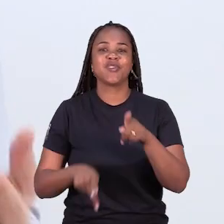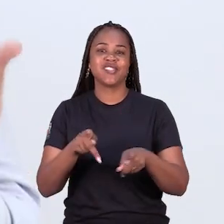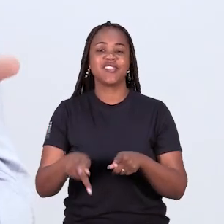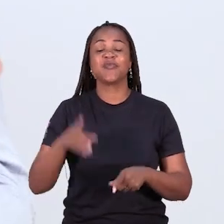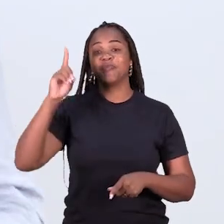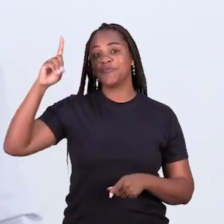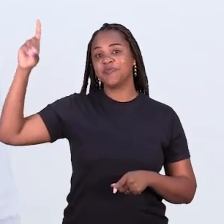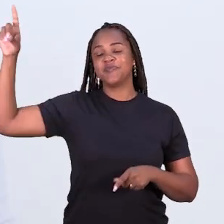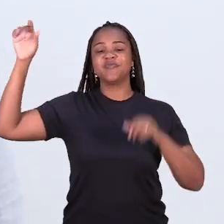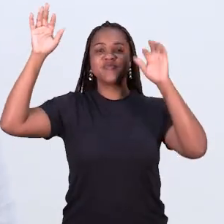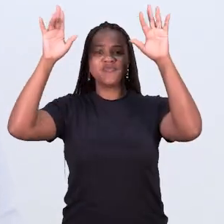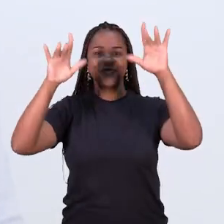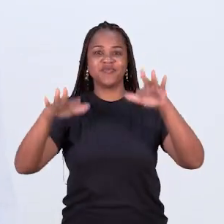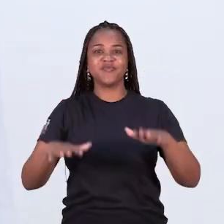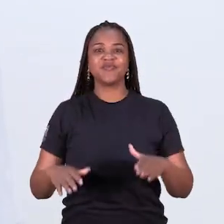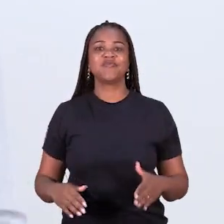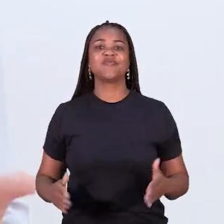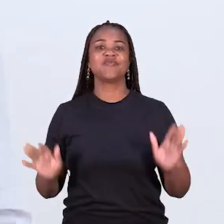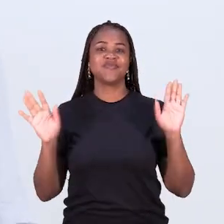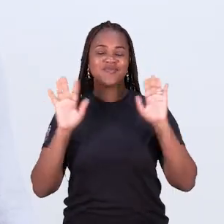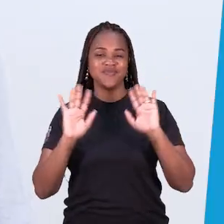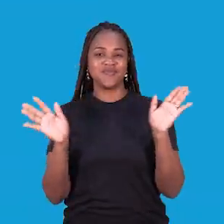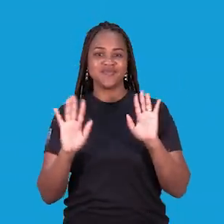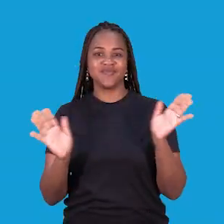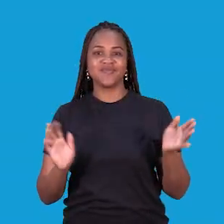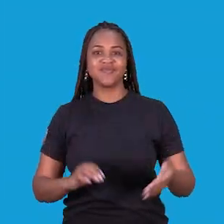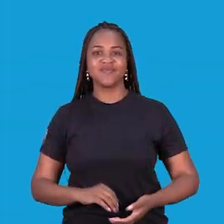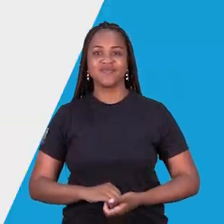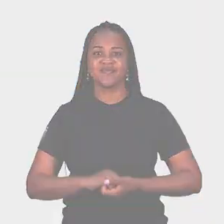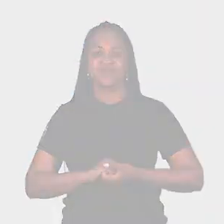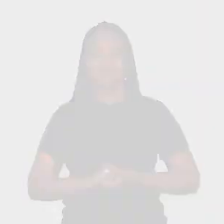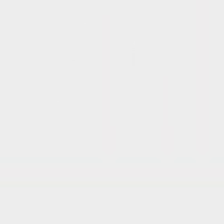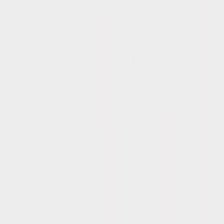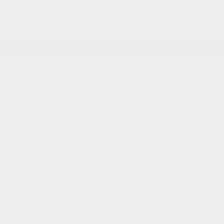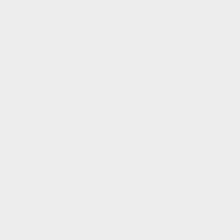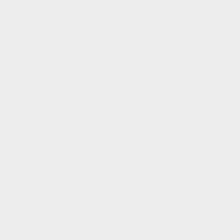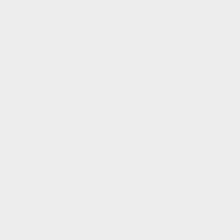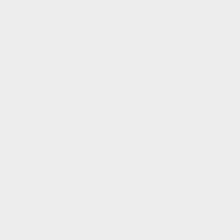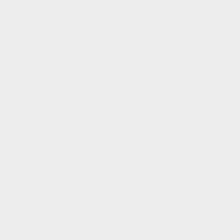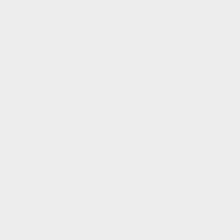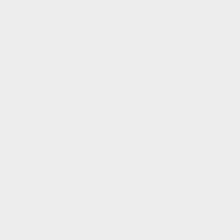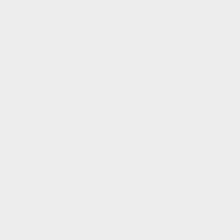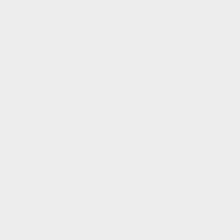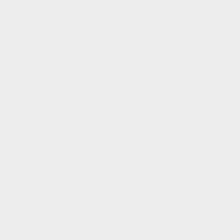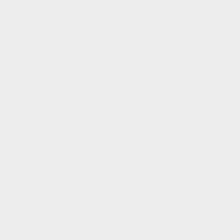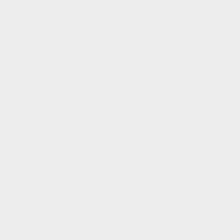informação a toda a população. Fiquem com Deus e até a próxima.